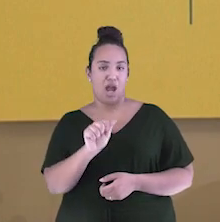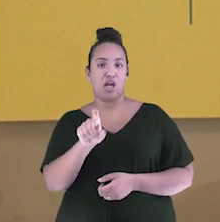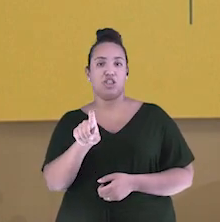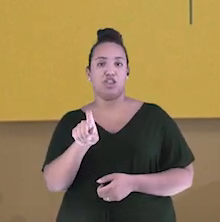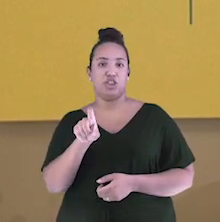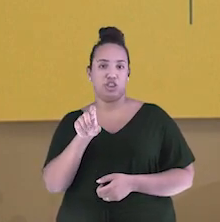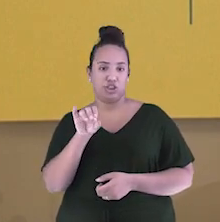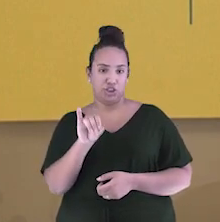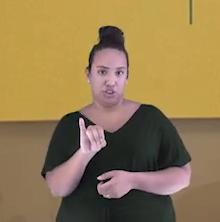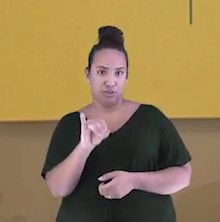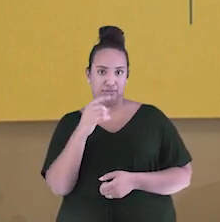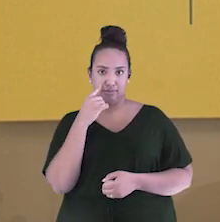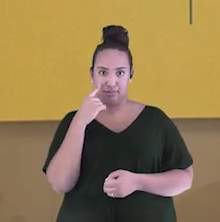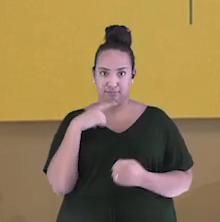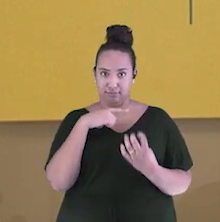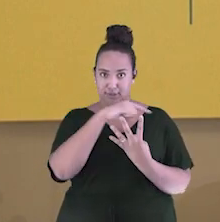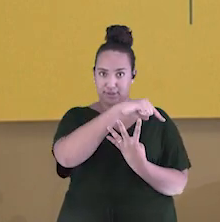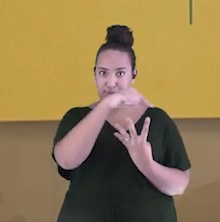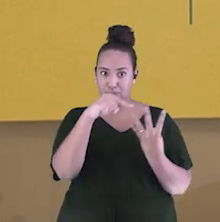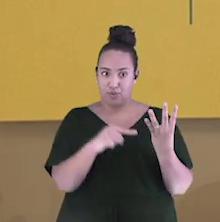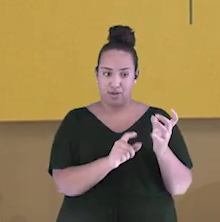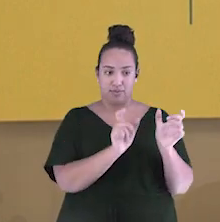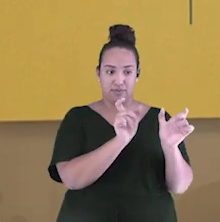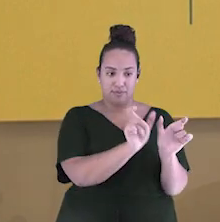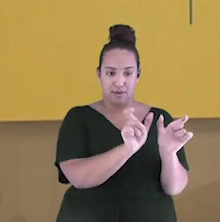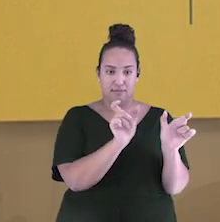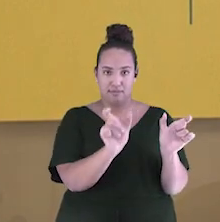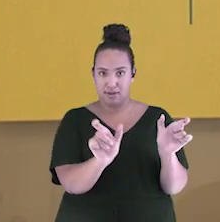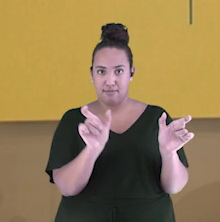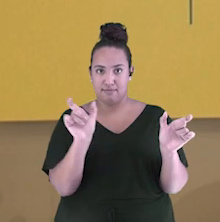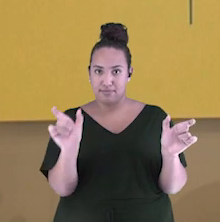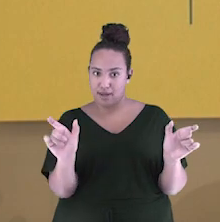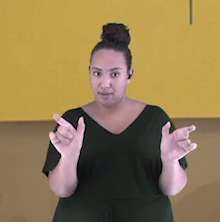Abacaxi. Temos 4 sílabas.